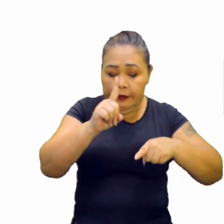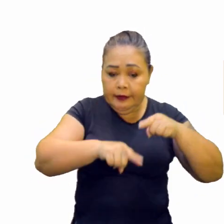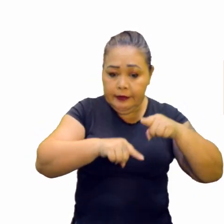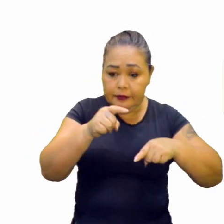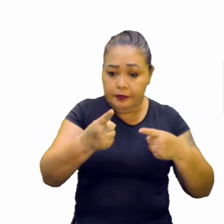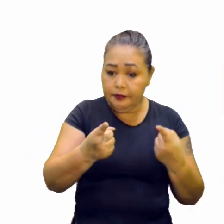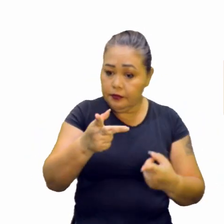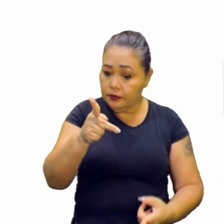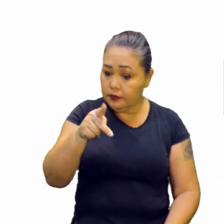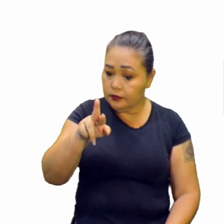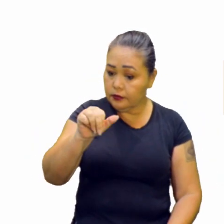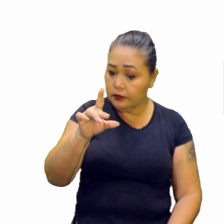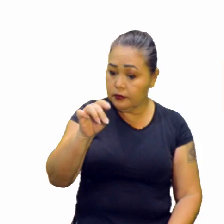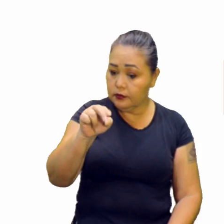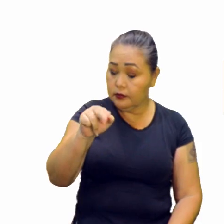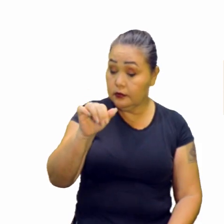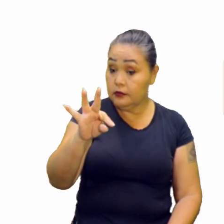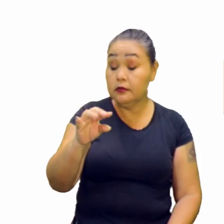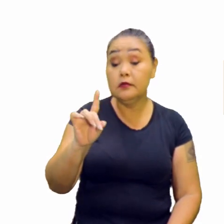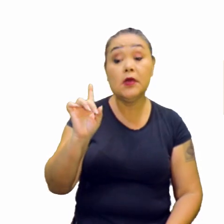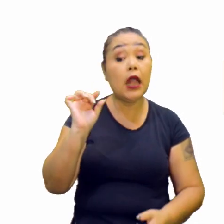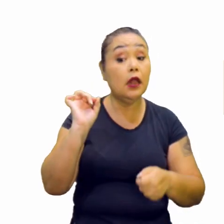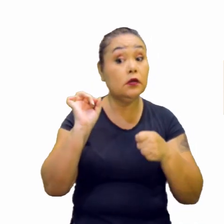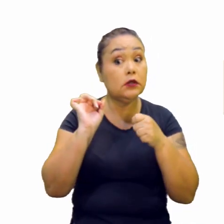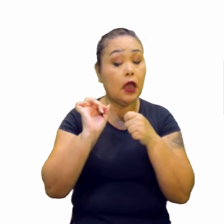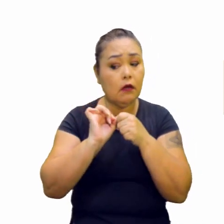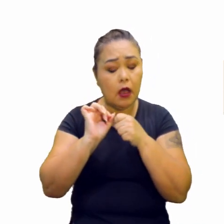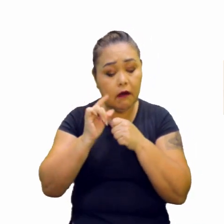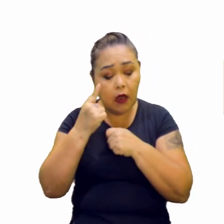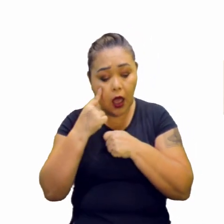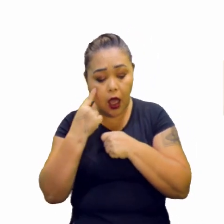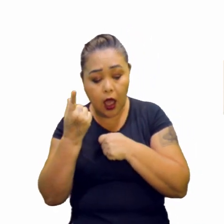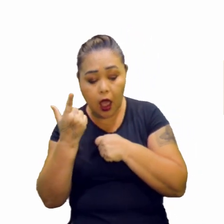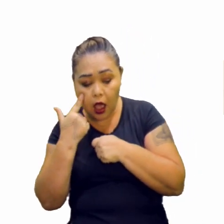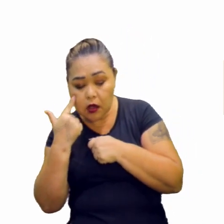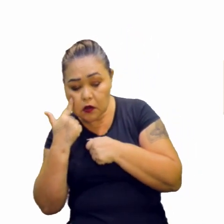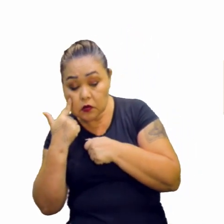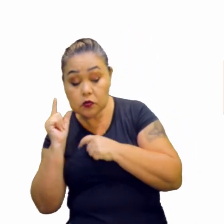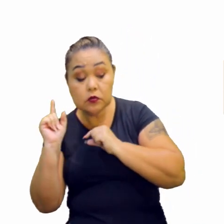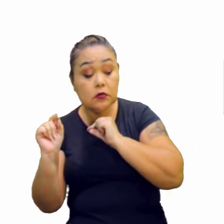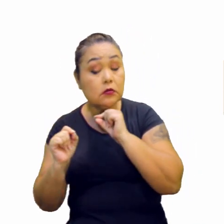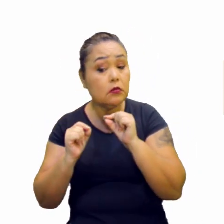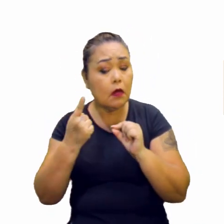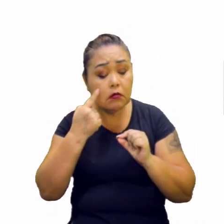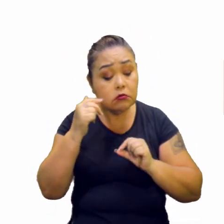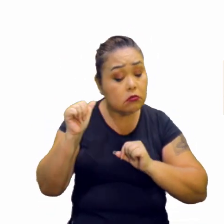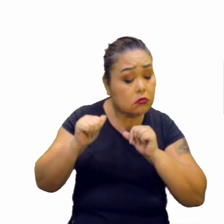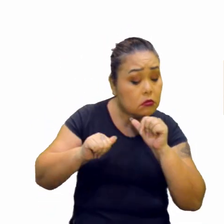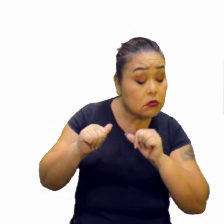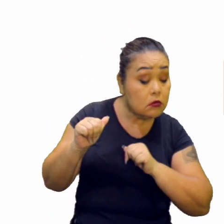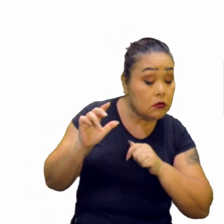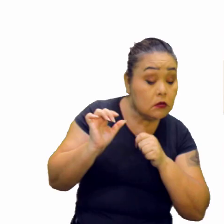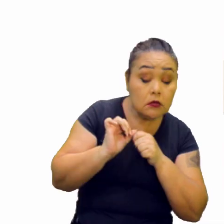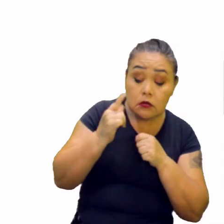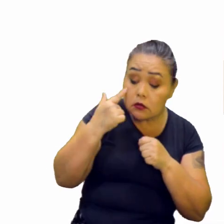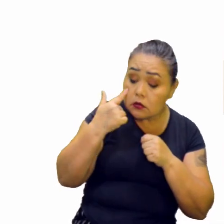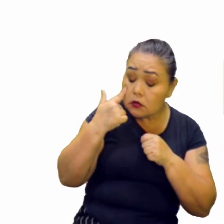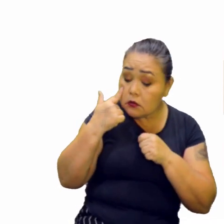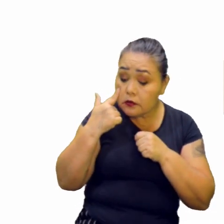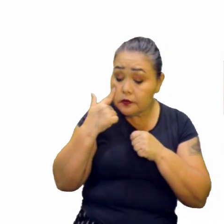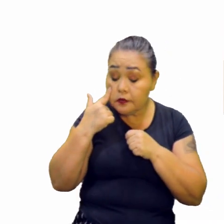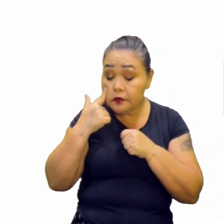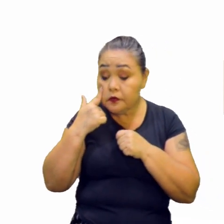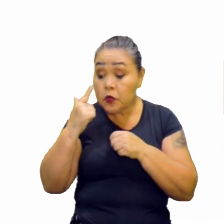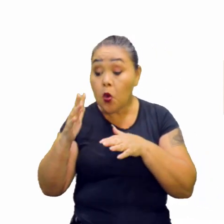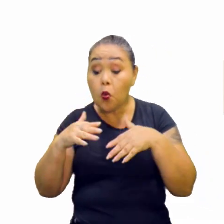nós temos que fazer o levantamento do que, professor? O levantamento de quais são